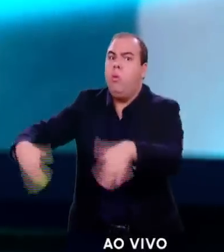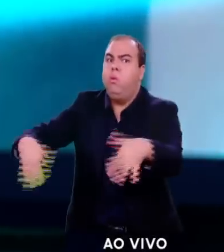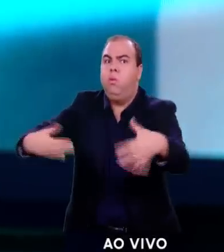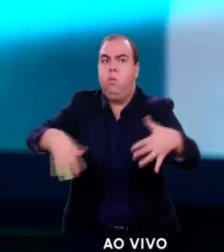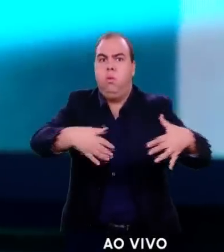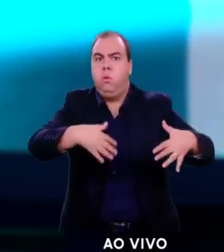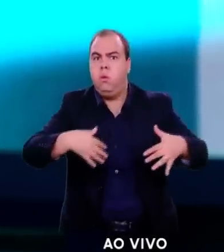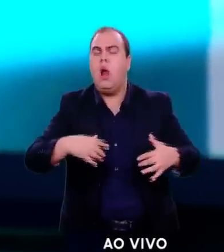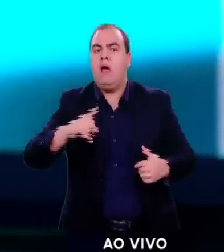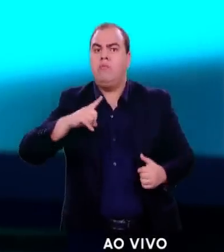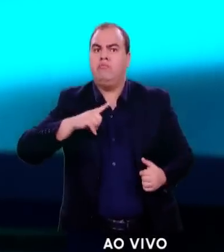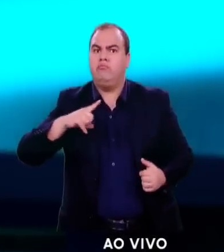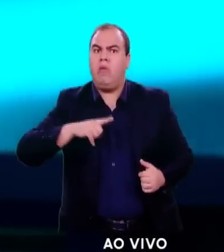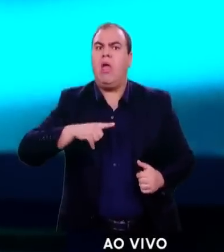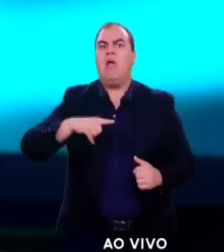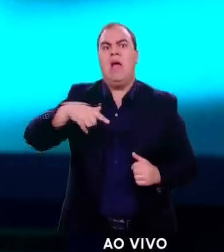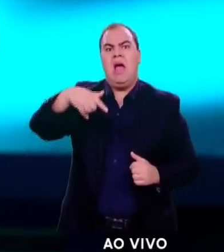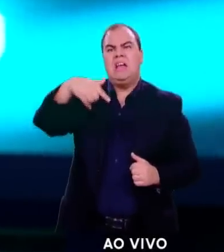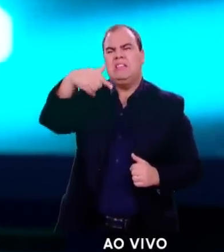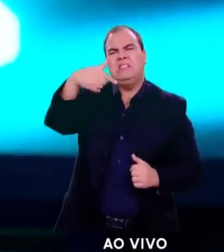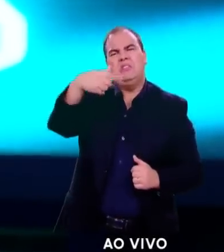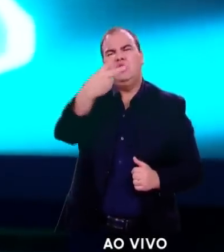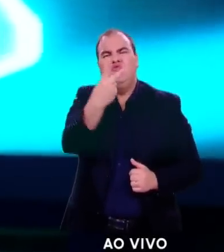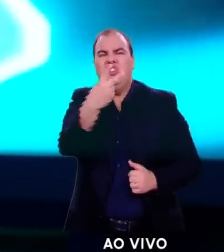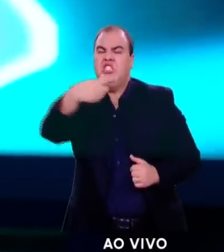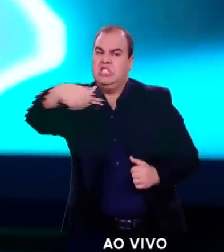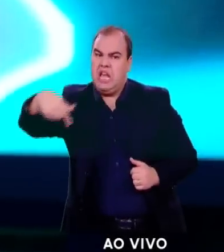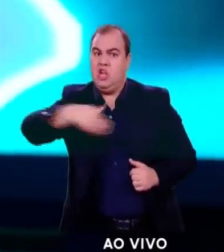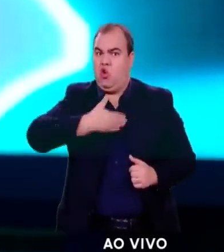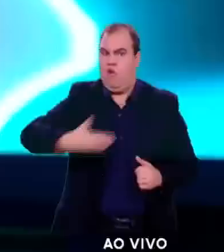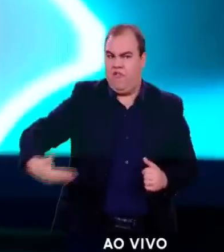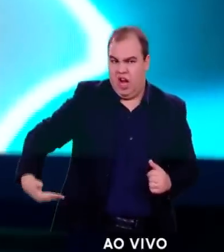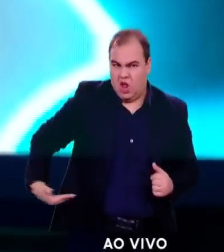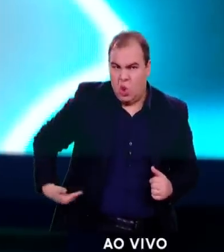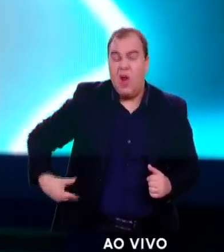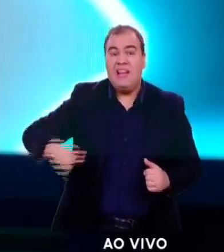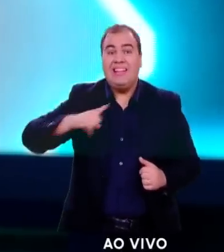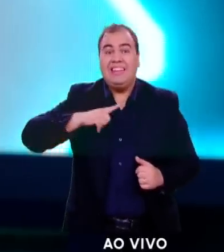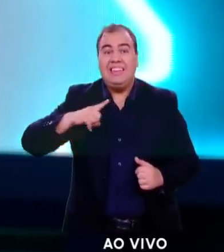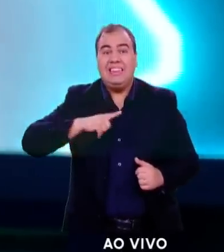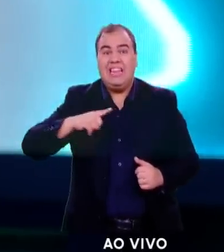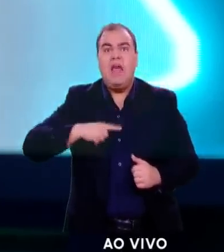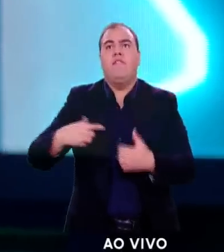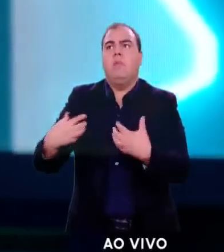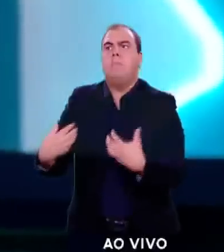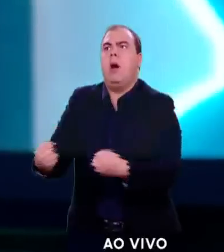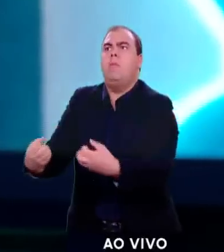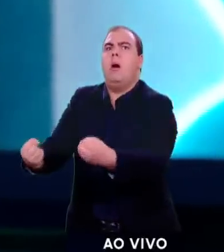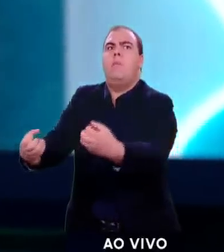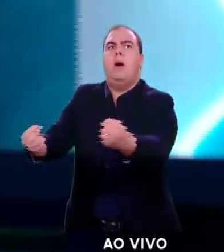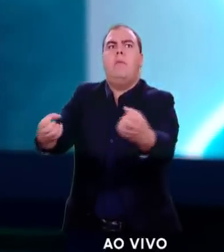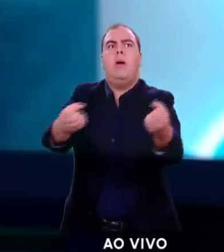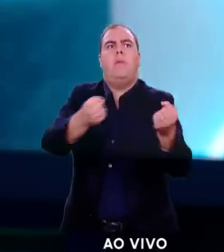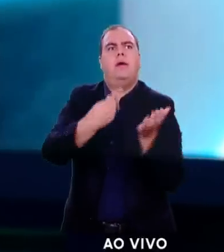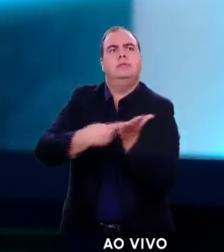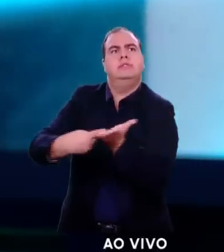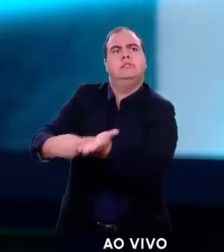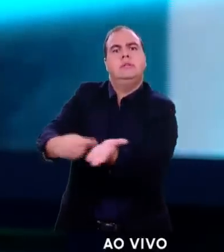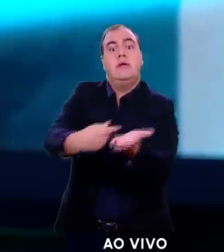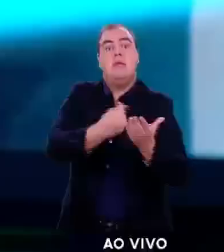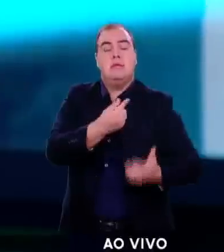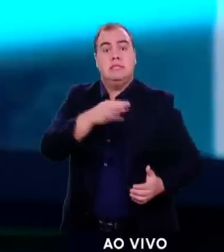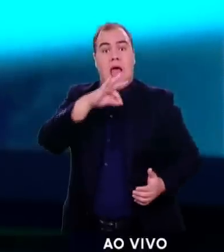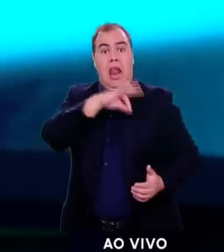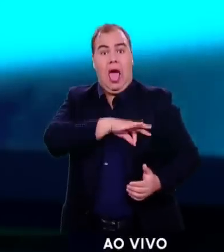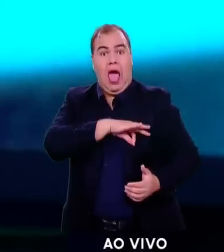27 governadores o congelamento salário por 2 anos todos os governadores que até que havia uma outra proposta que tinha